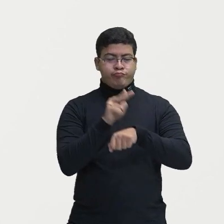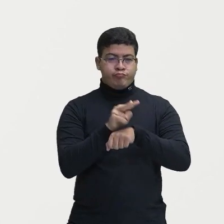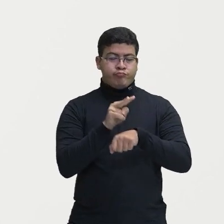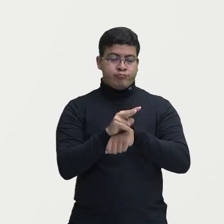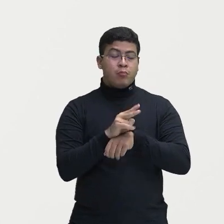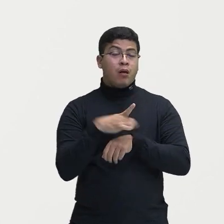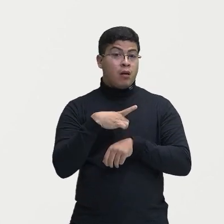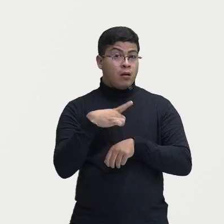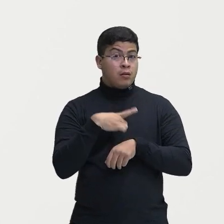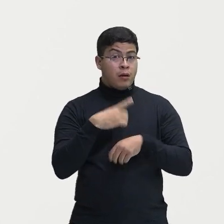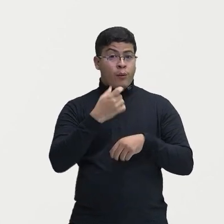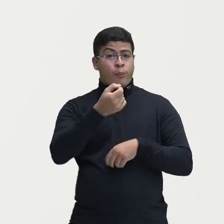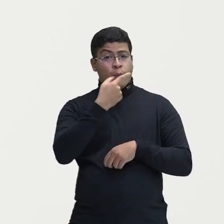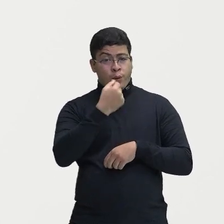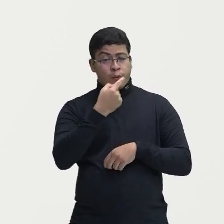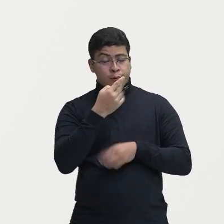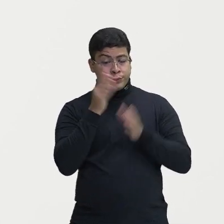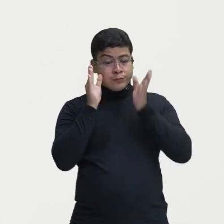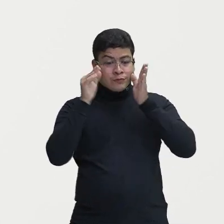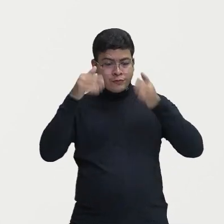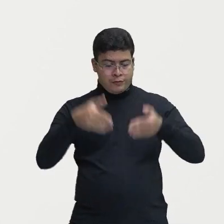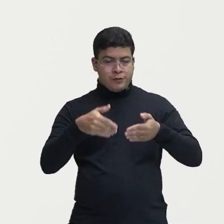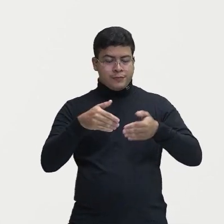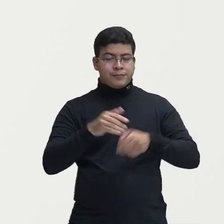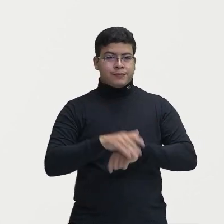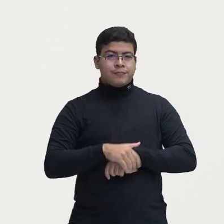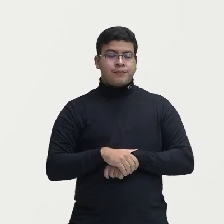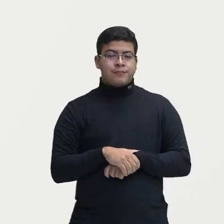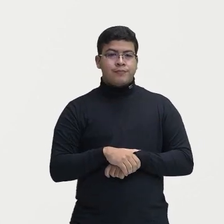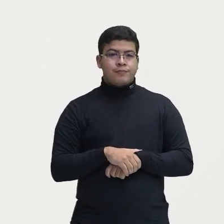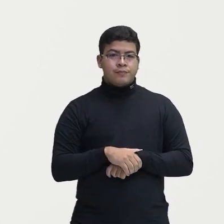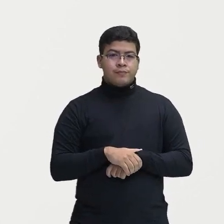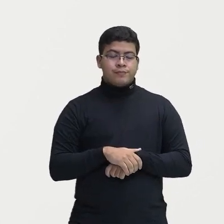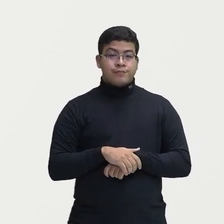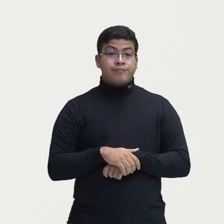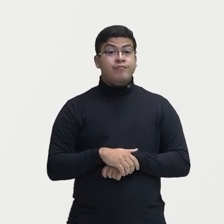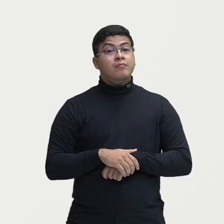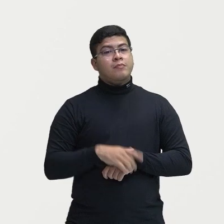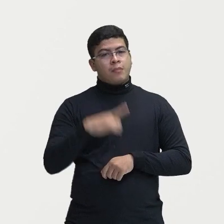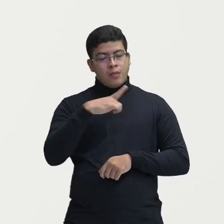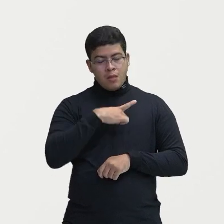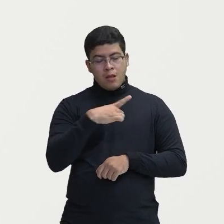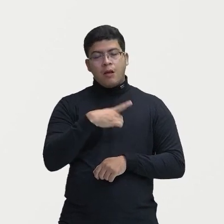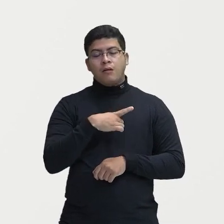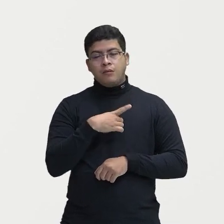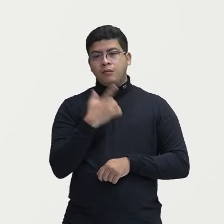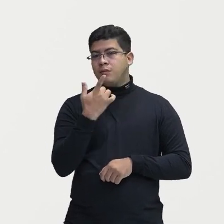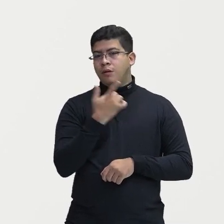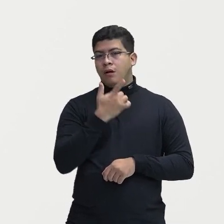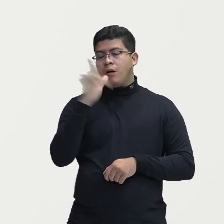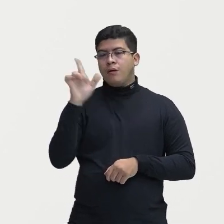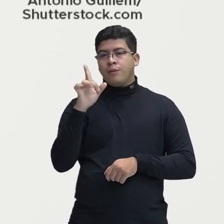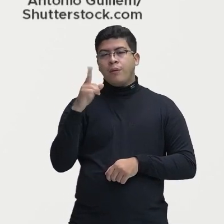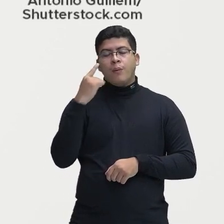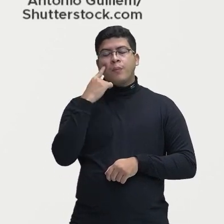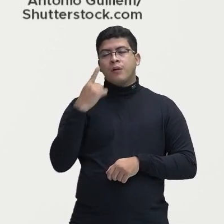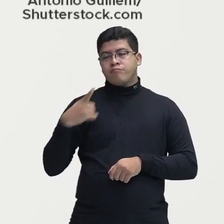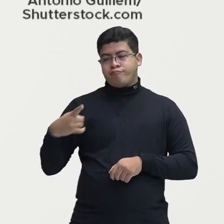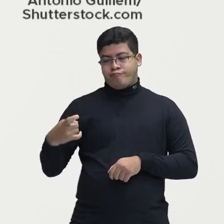um tratamento específico. Temos também as doenças que são infecciosas, que são causadas por